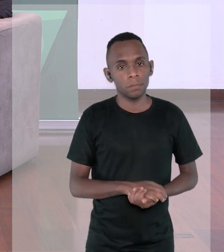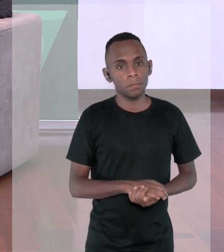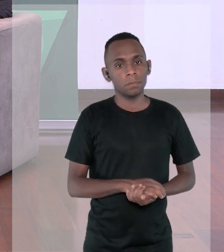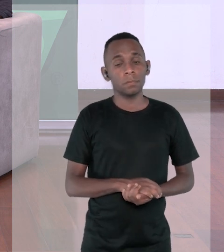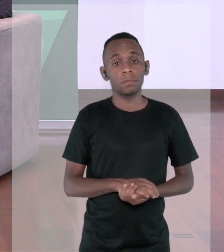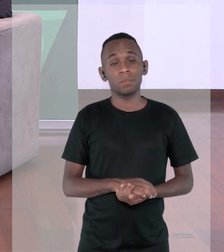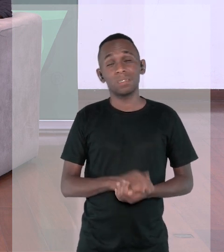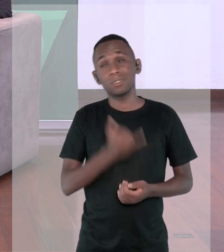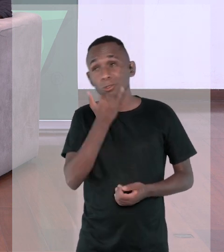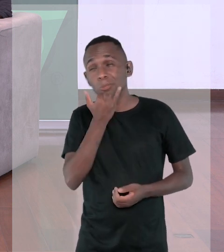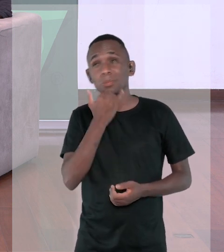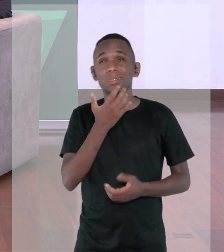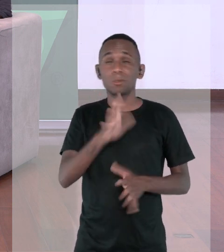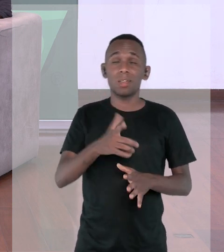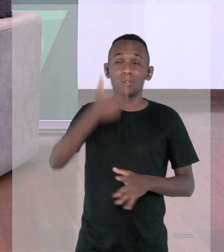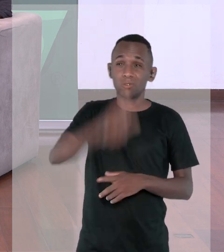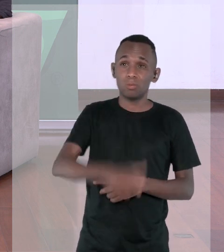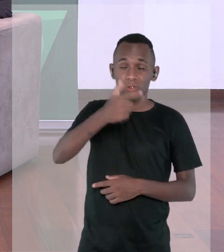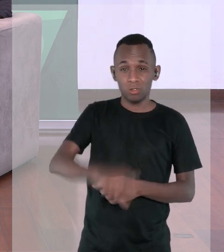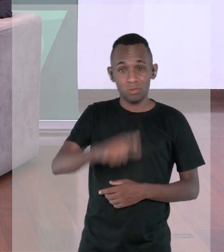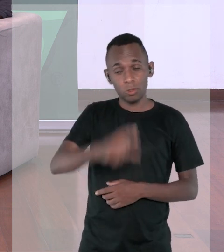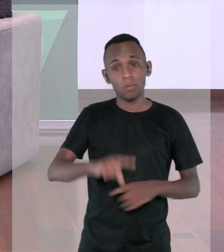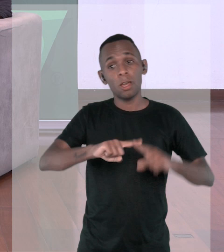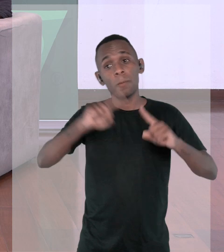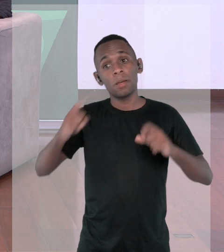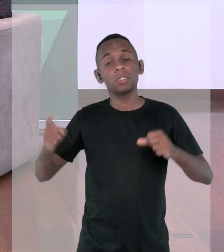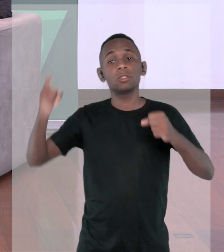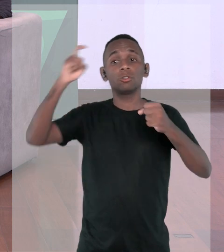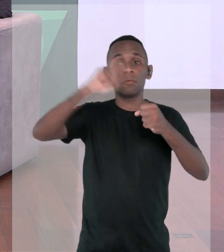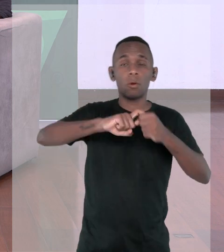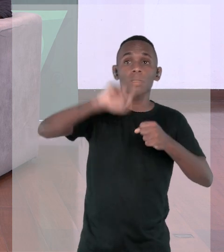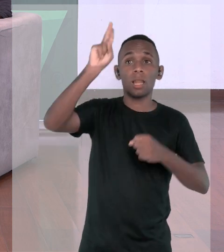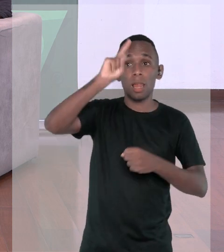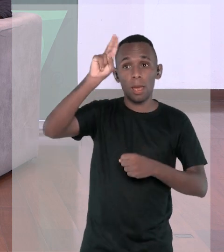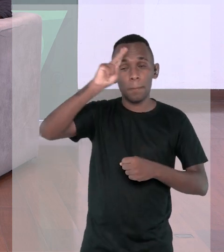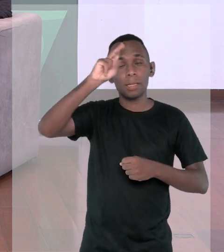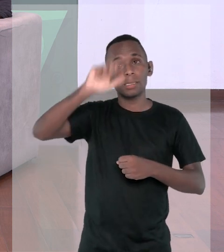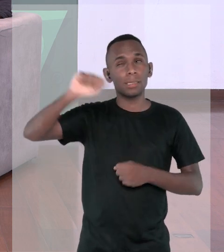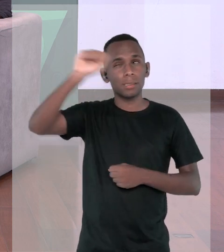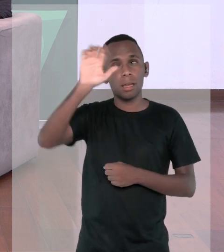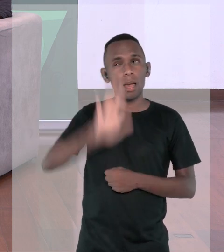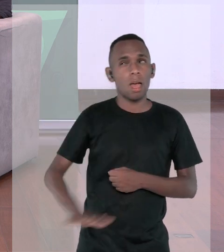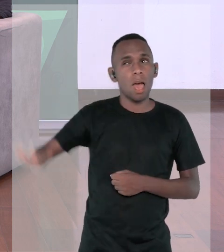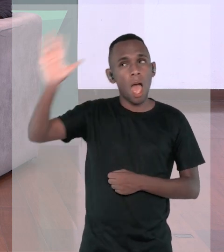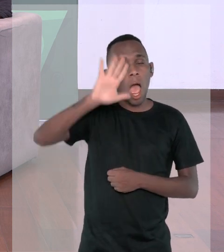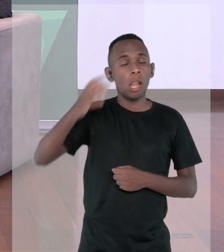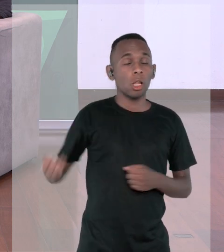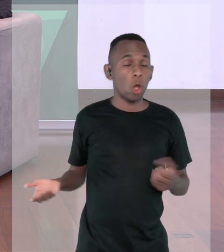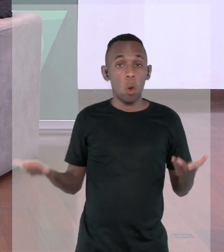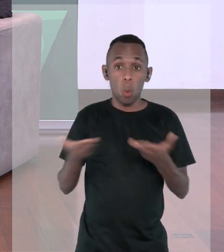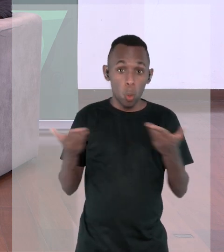Desculpe sem querer ser repetitivo, mas trazendo de volta à nossa memória esse cenário do mundo